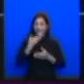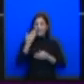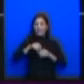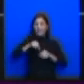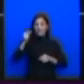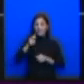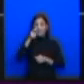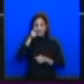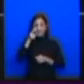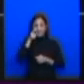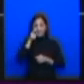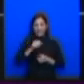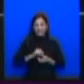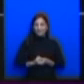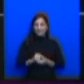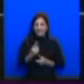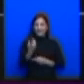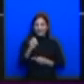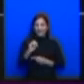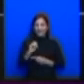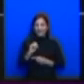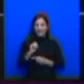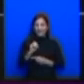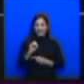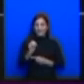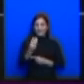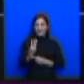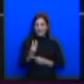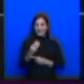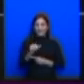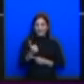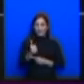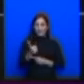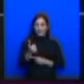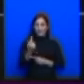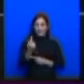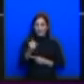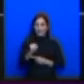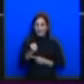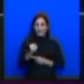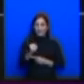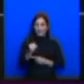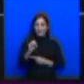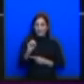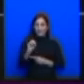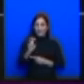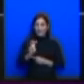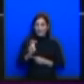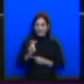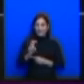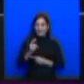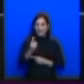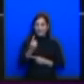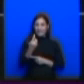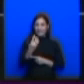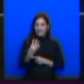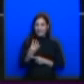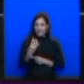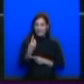Vamos conferir. 10, 03, 11, 18,